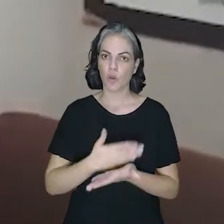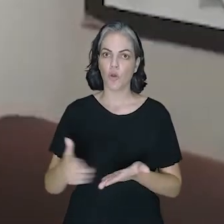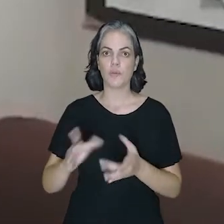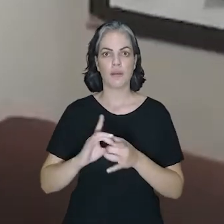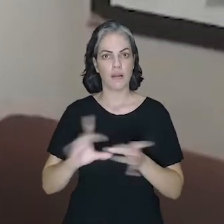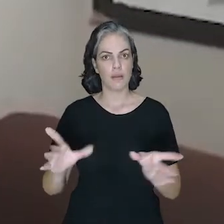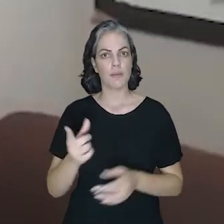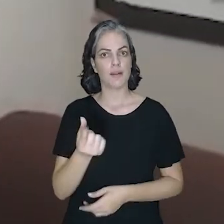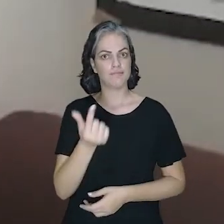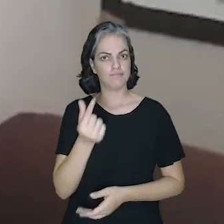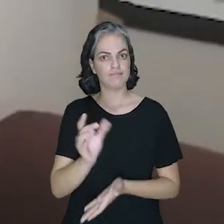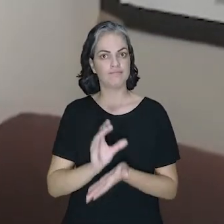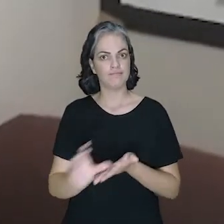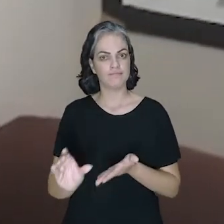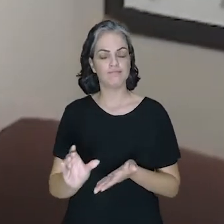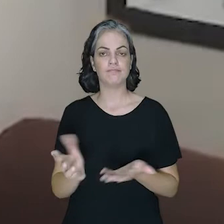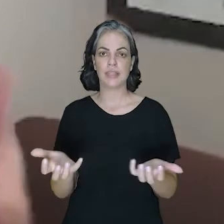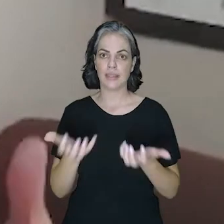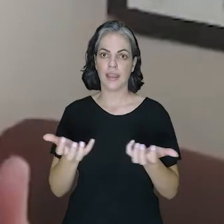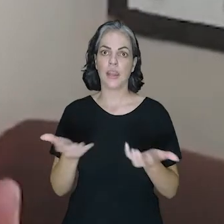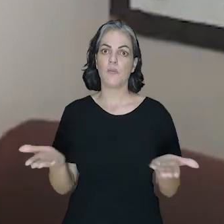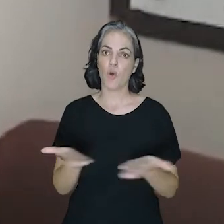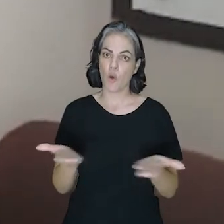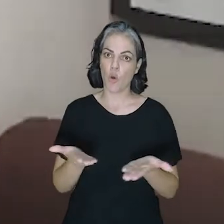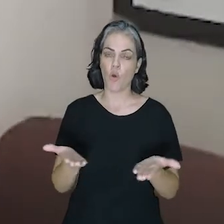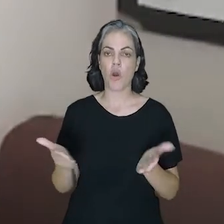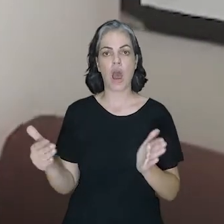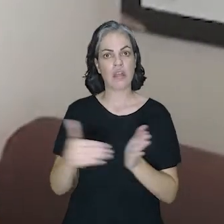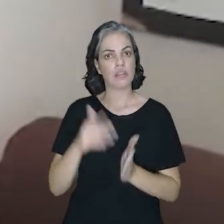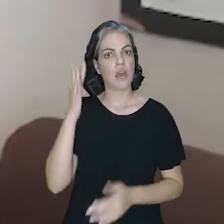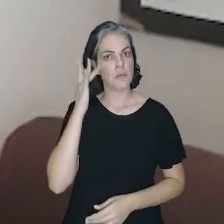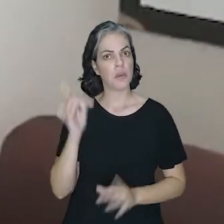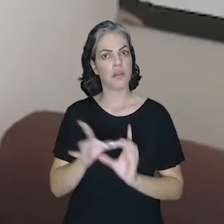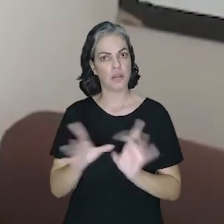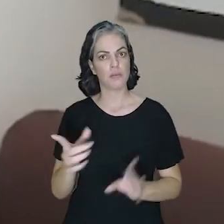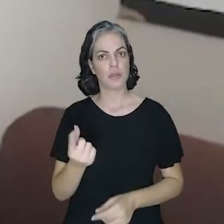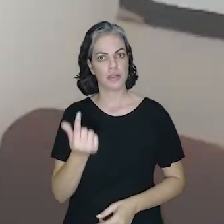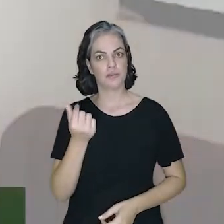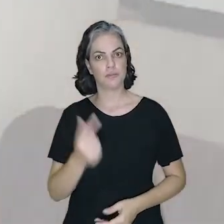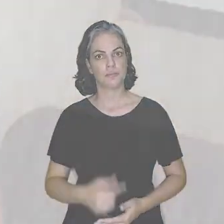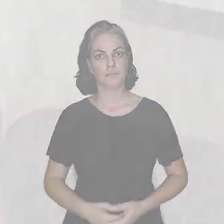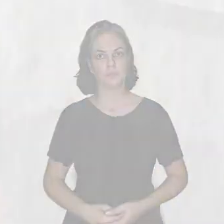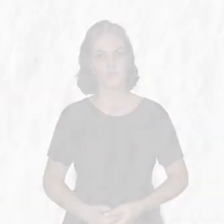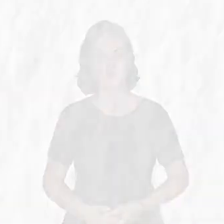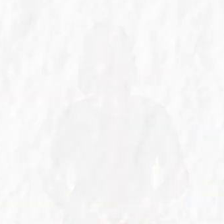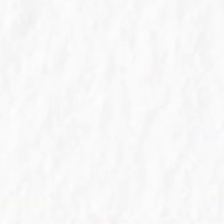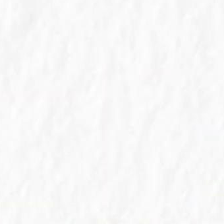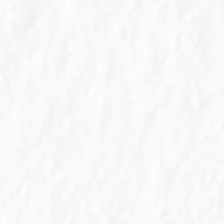começar a liberar os recursos, de preferência ainda hoje, no máximo amanhã.